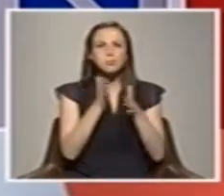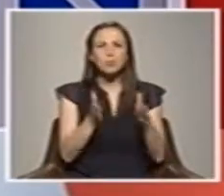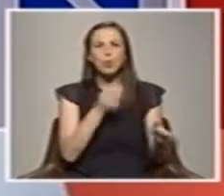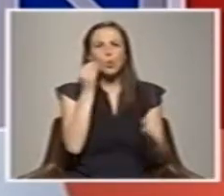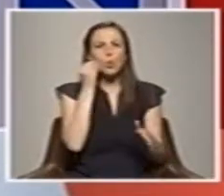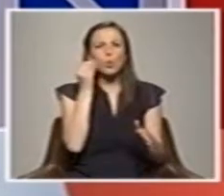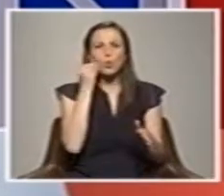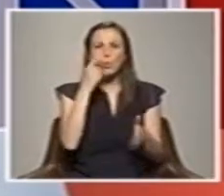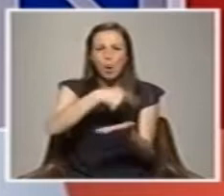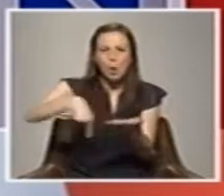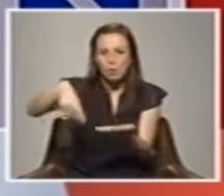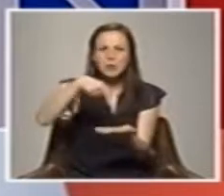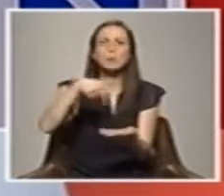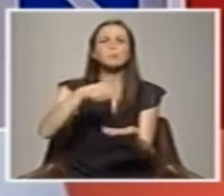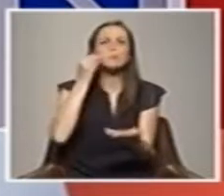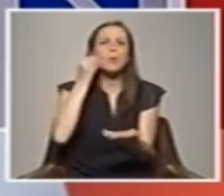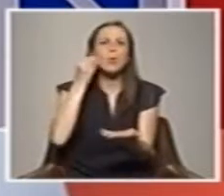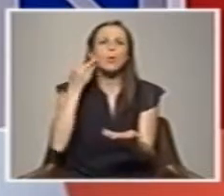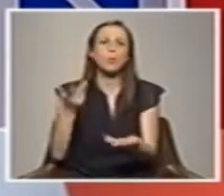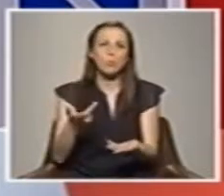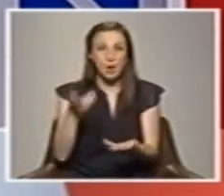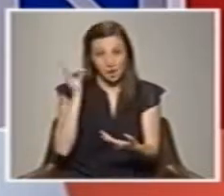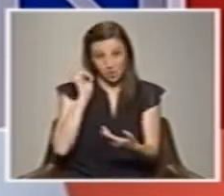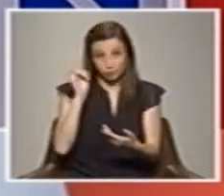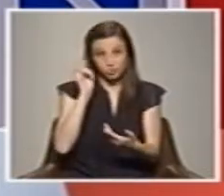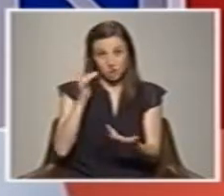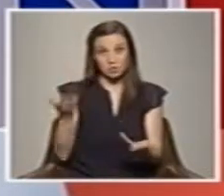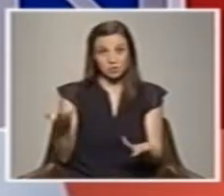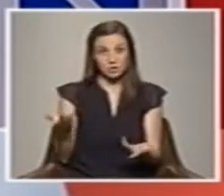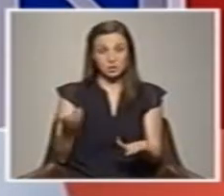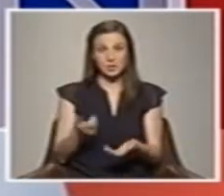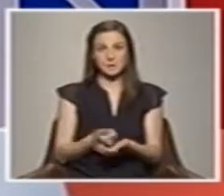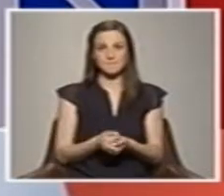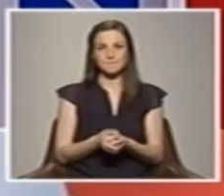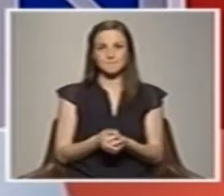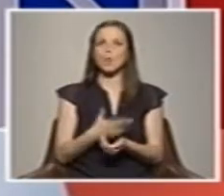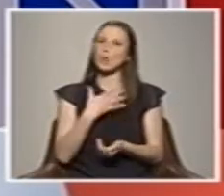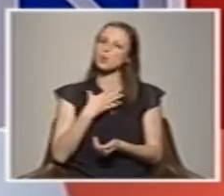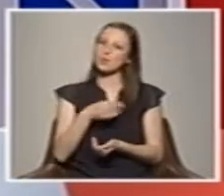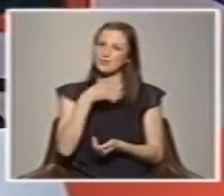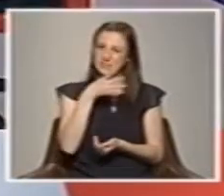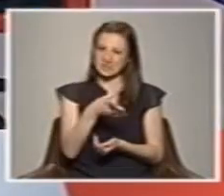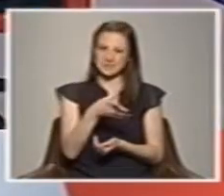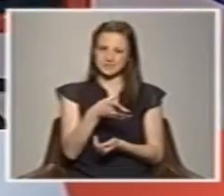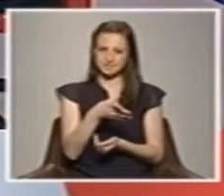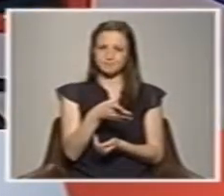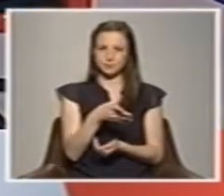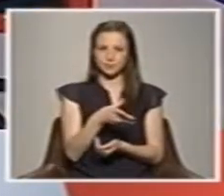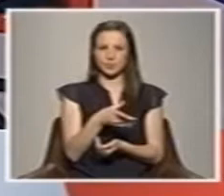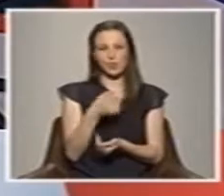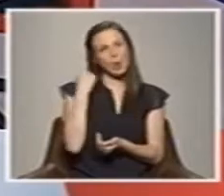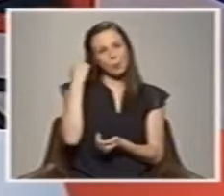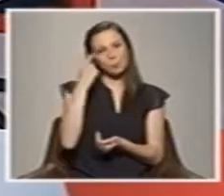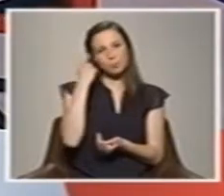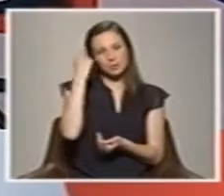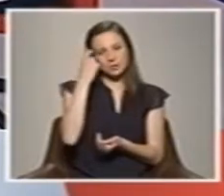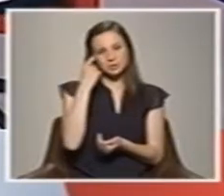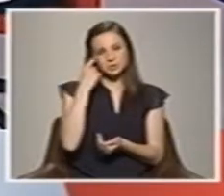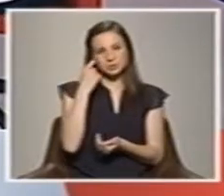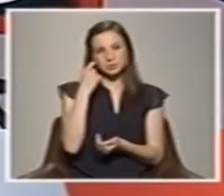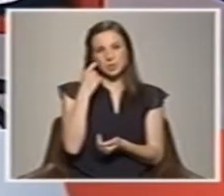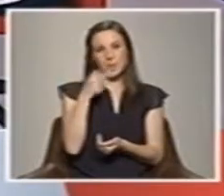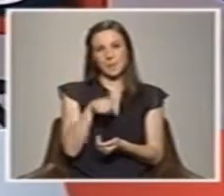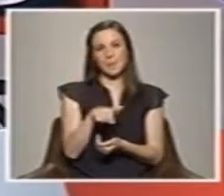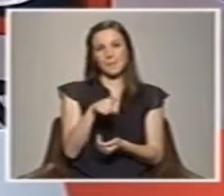chegam ao prato, ciclo. Também é importante para fazer mudar mentalidades aqui, ou não? Eu gostava de acrescentar aqui um dado, porque penso que muitas vezes tentamos